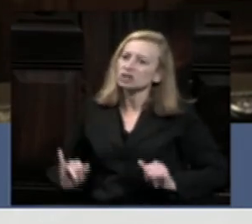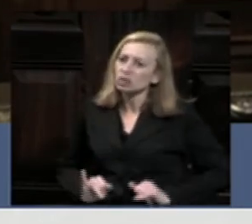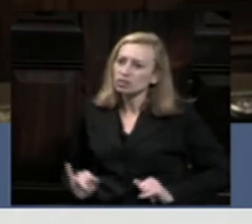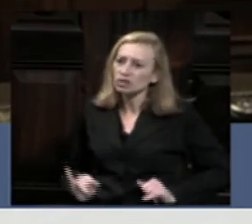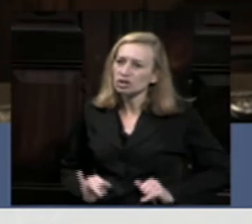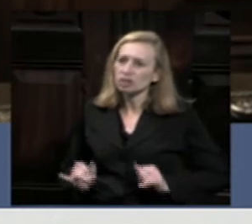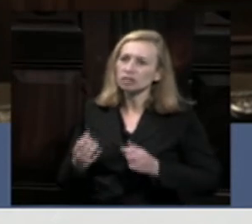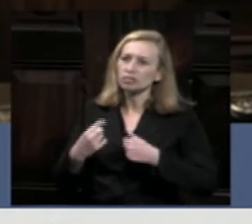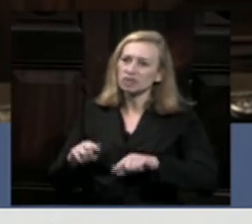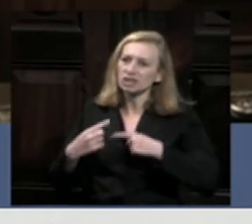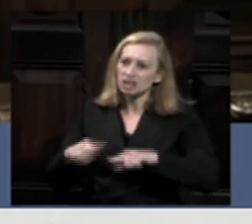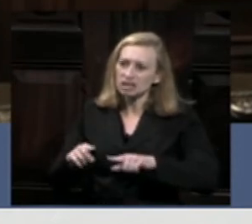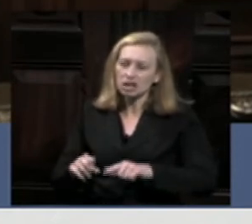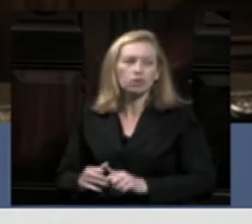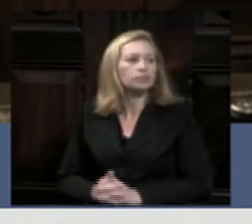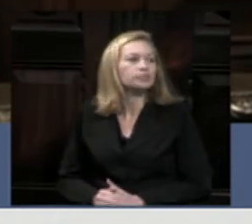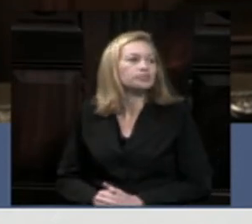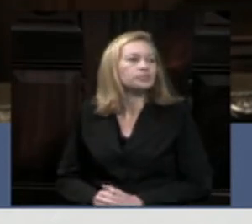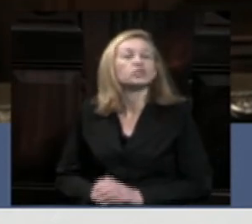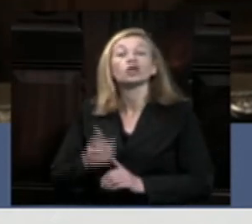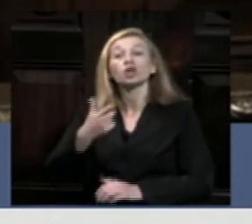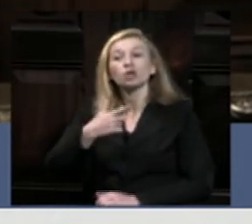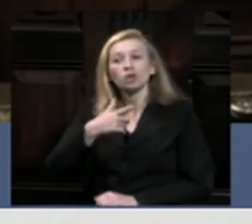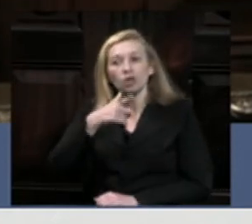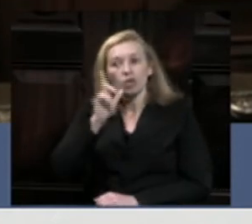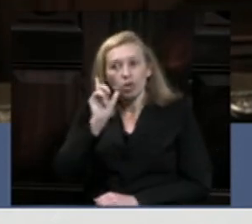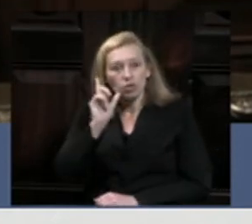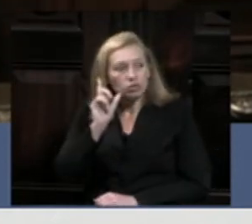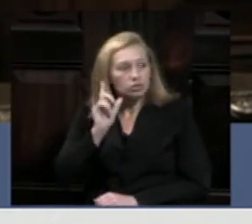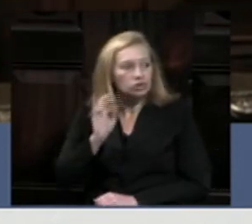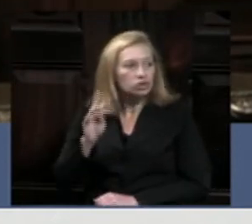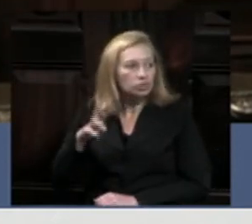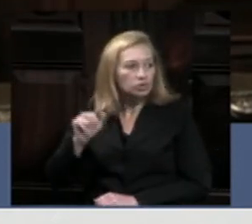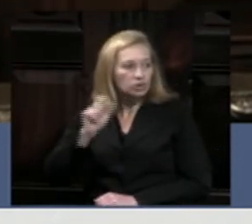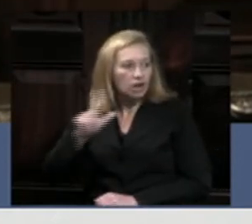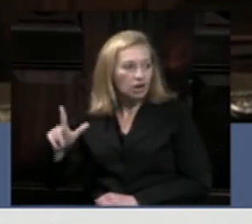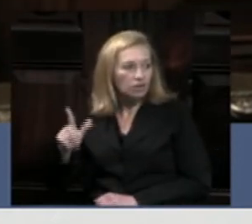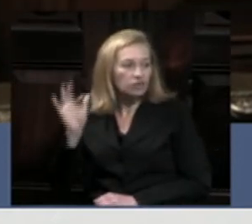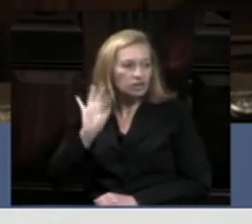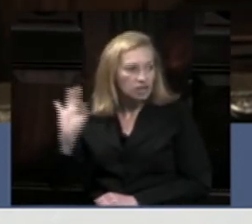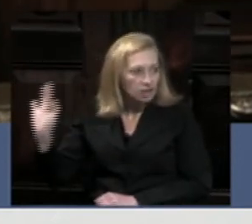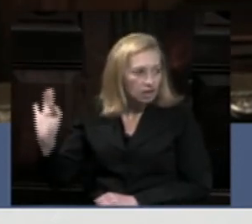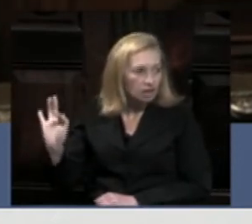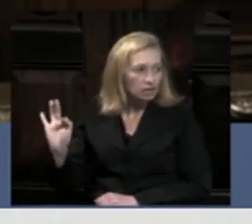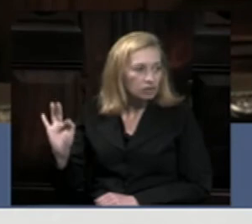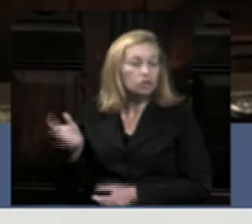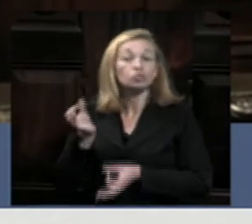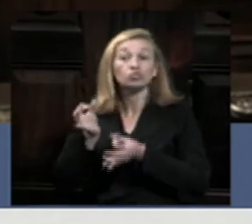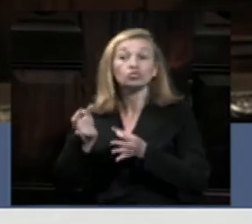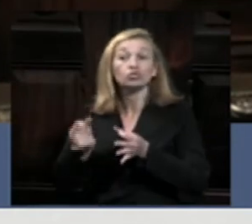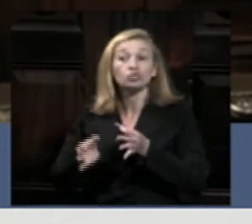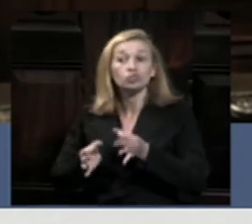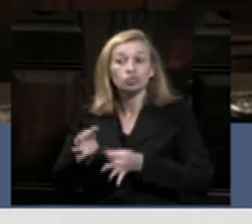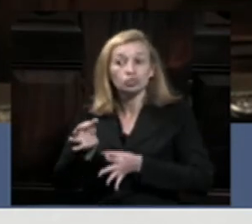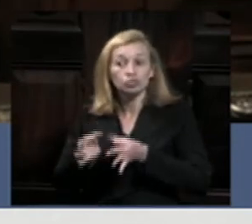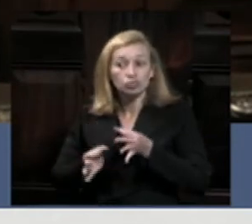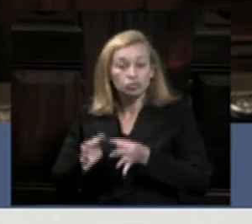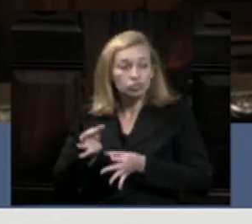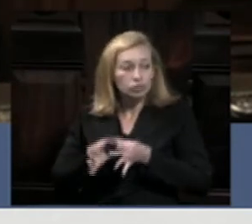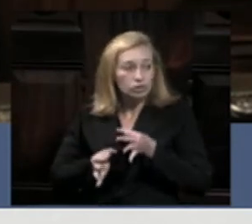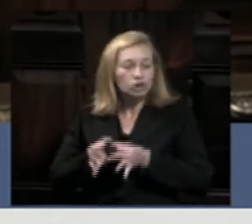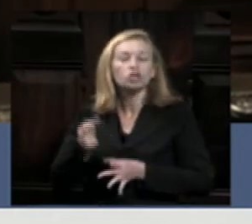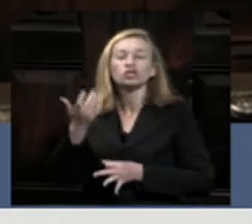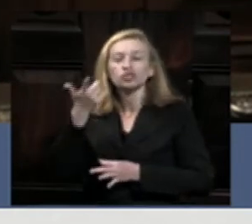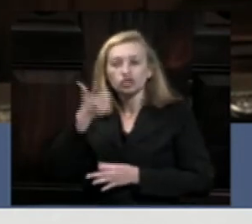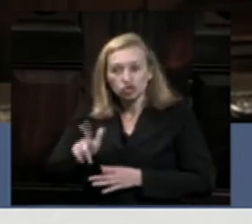perseguição implacável. E ontem o Tribunal Regional Federal num julgamento, mais